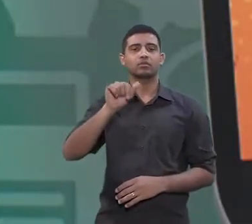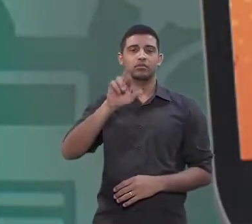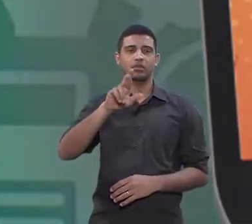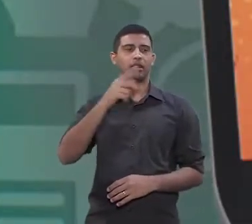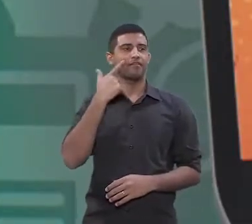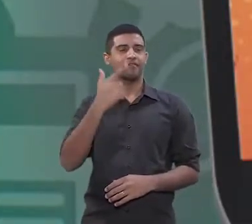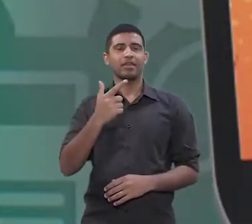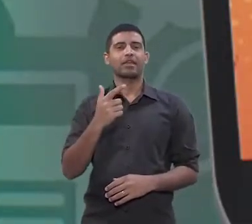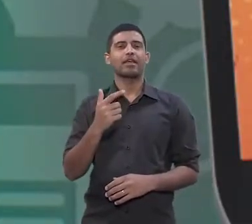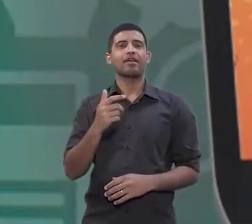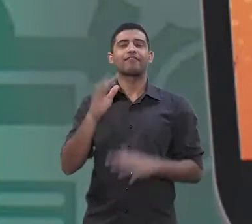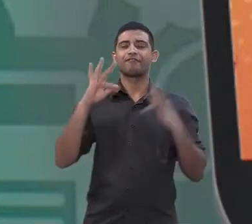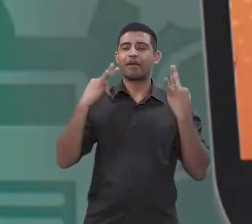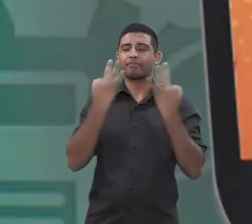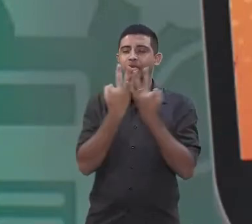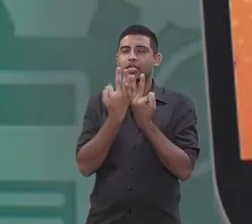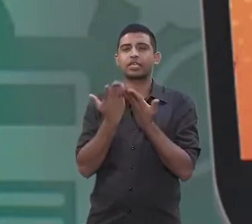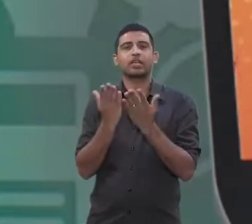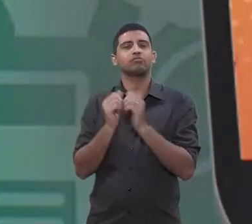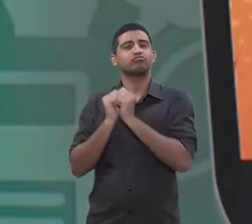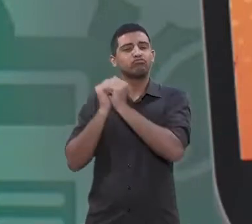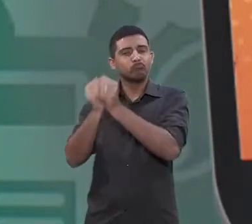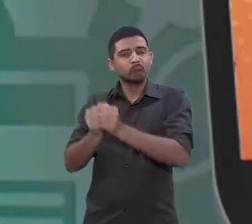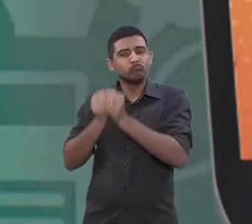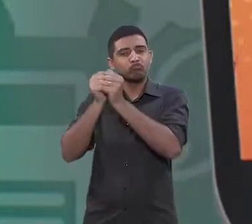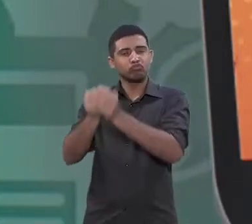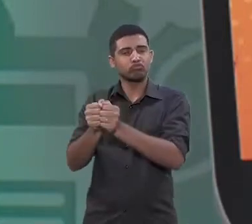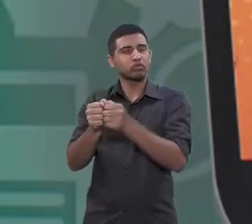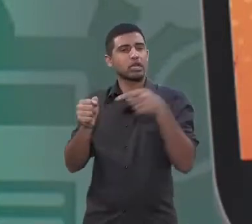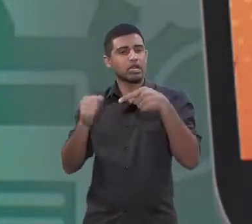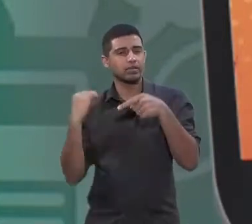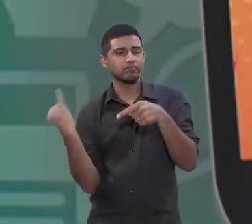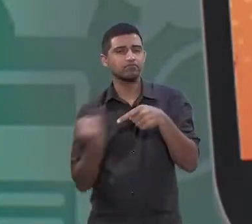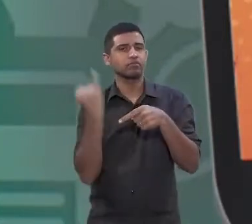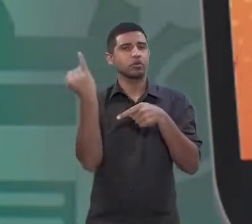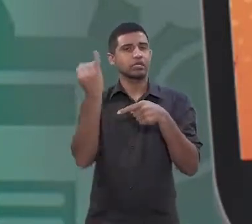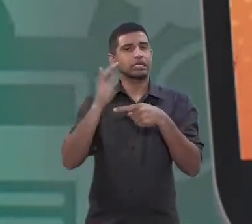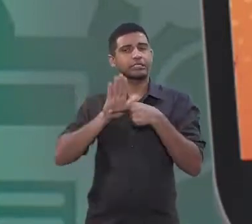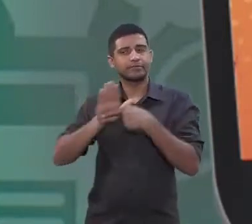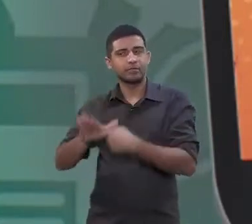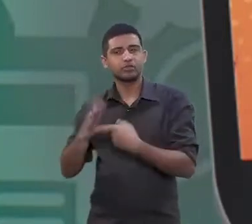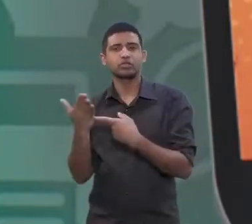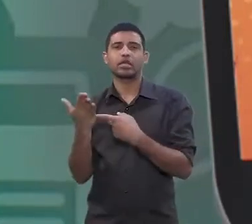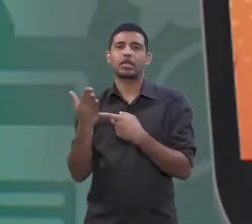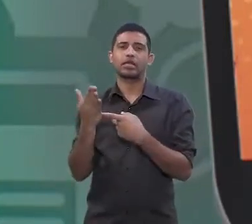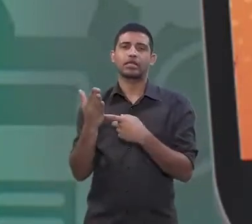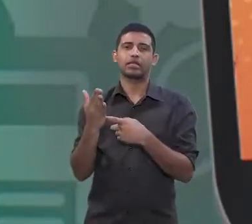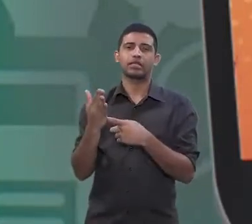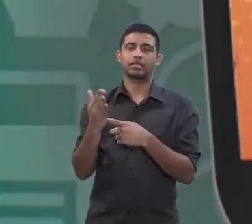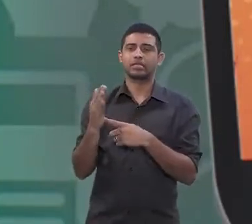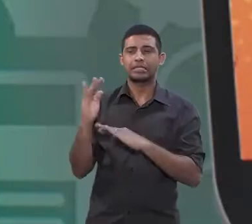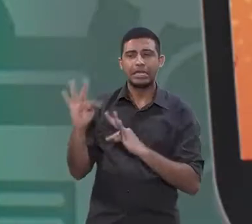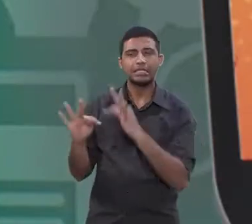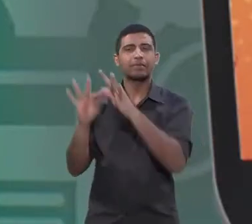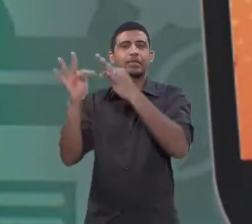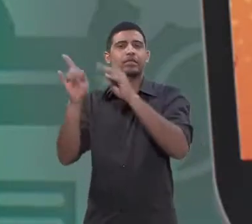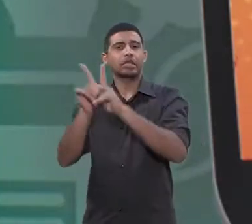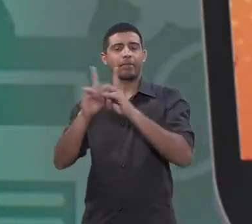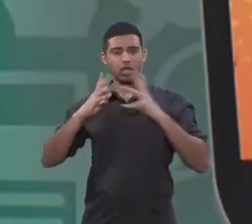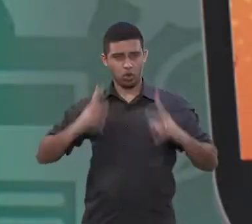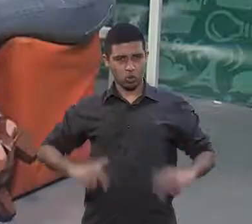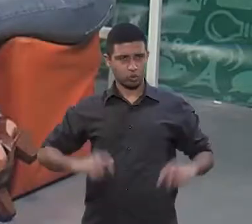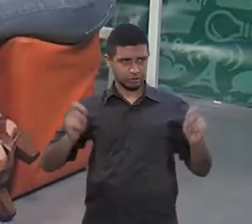da família, né, nesses momentos é essencial para ajuda aí, tanto num tratamento como até numa